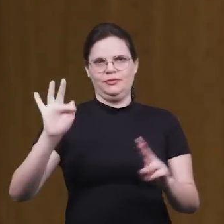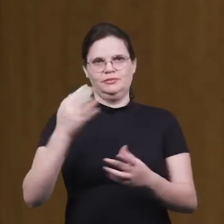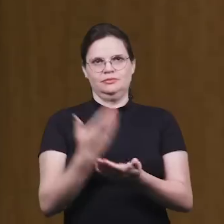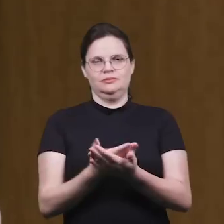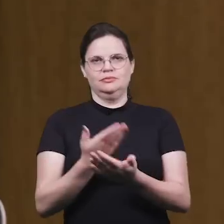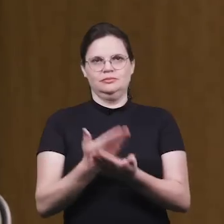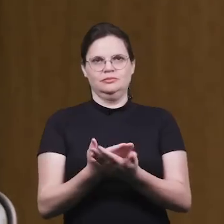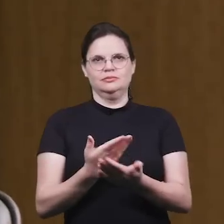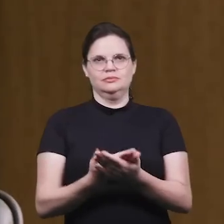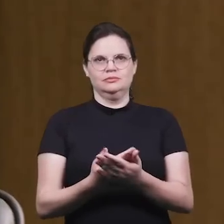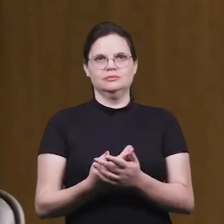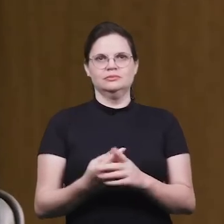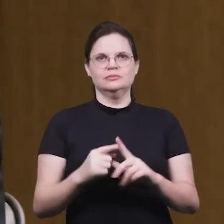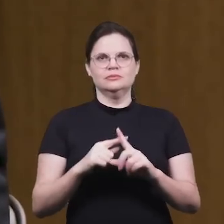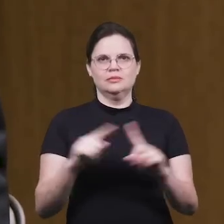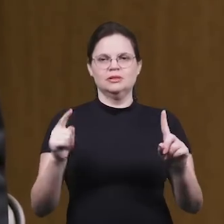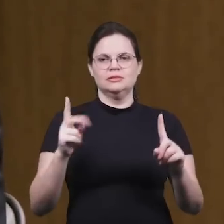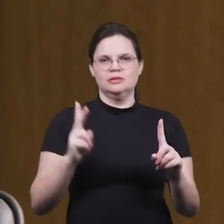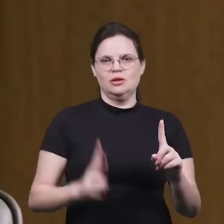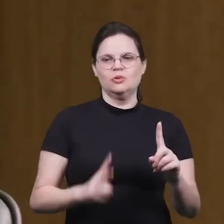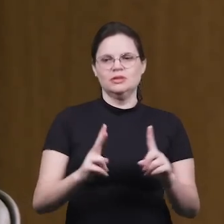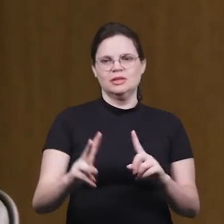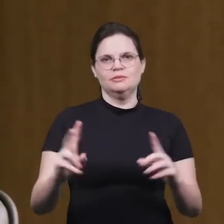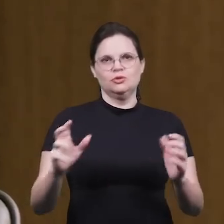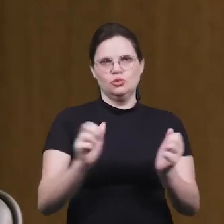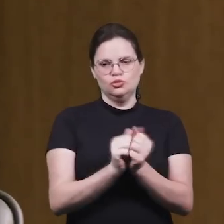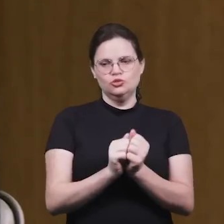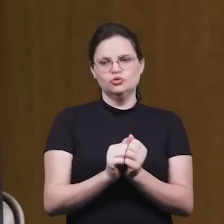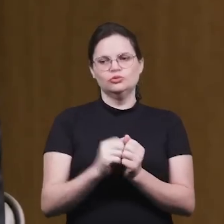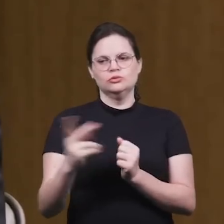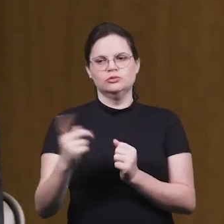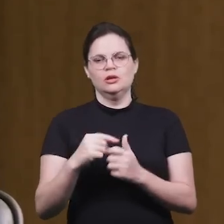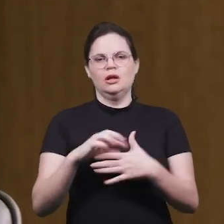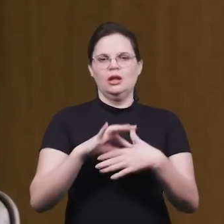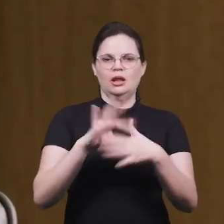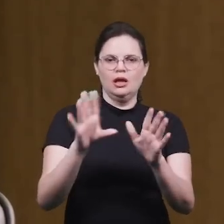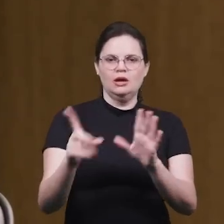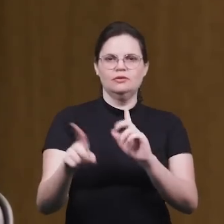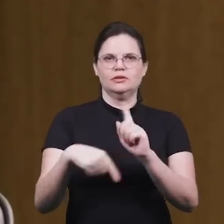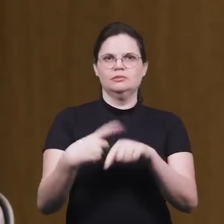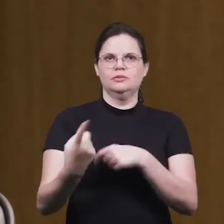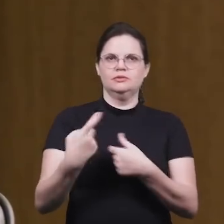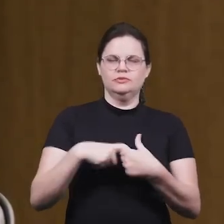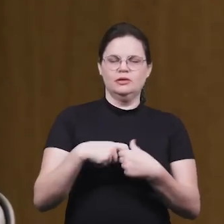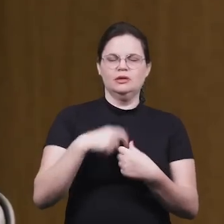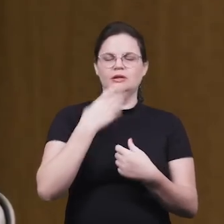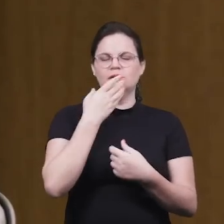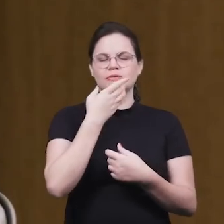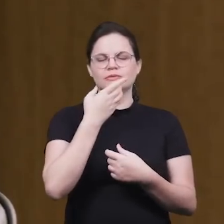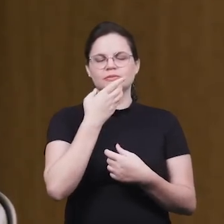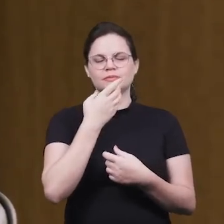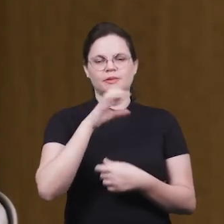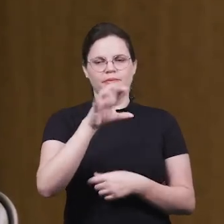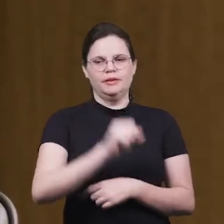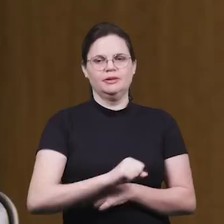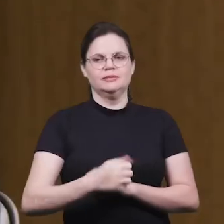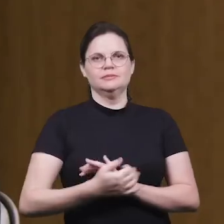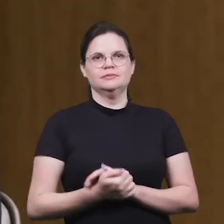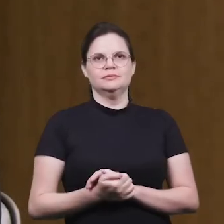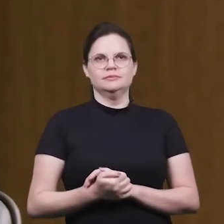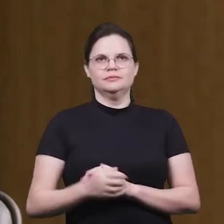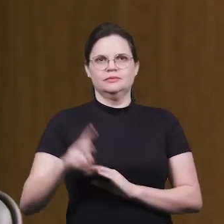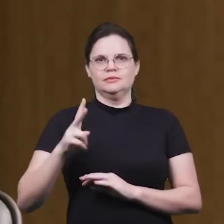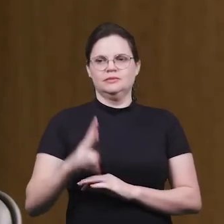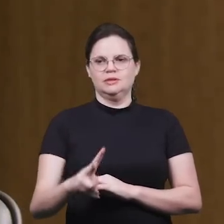de estar com eles, passando uma parte do dia, levando, né, buscando eles na faculdade. Então a gente sempre tem